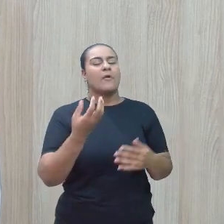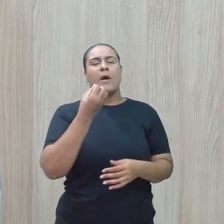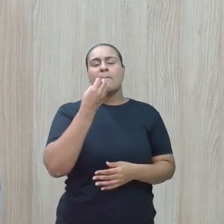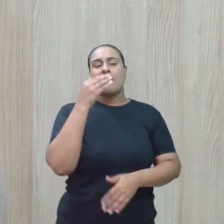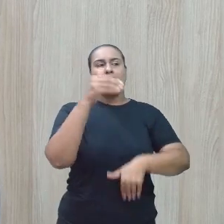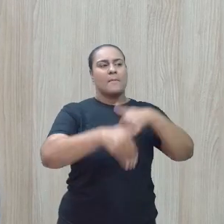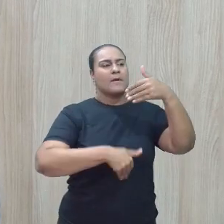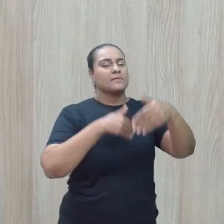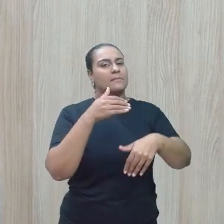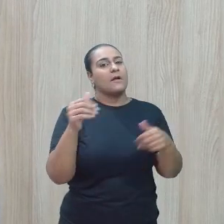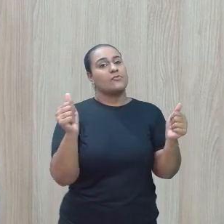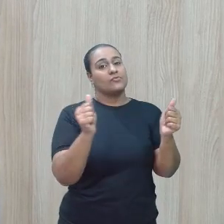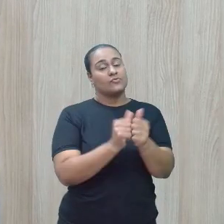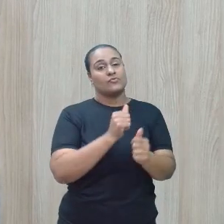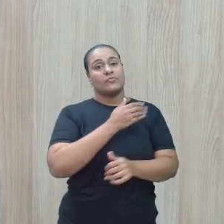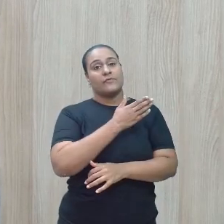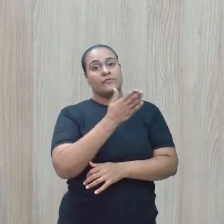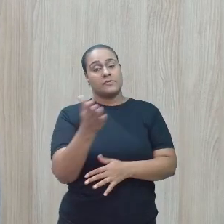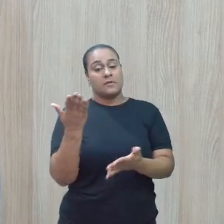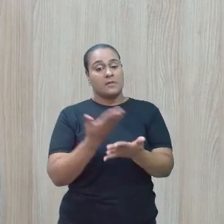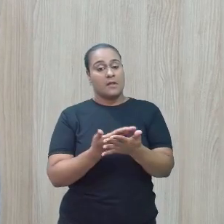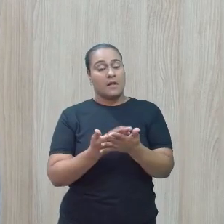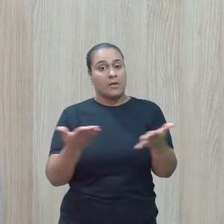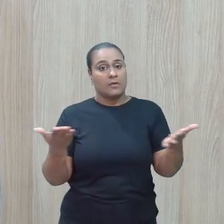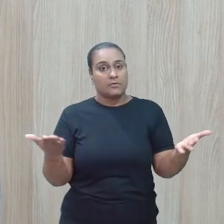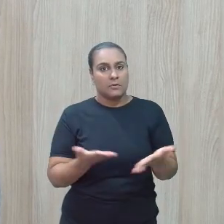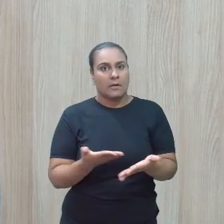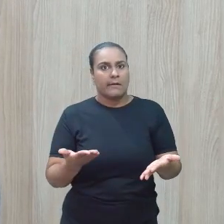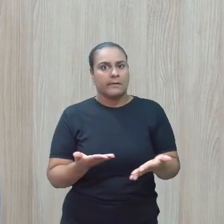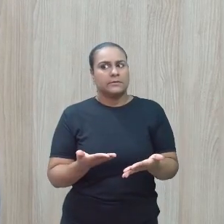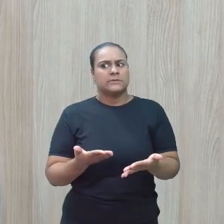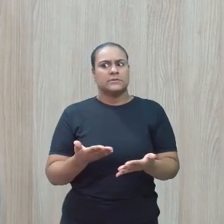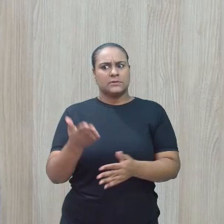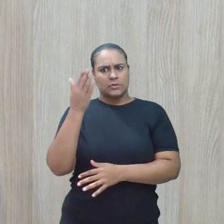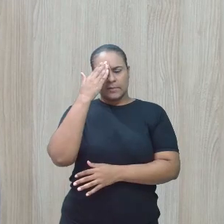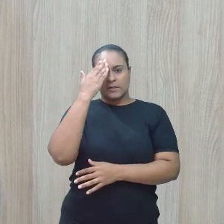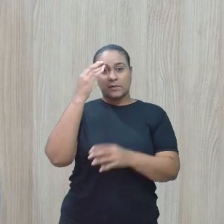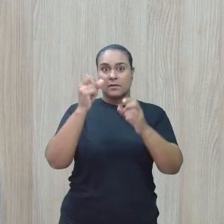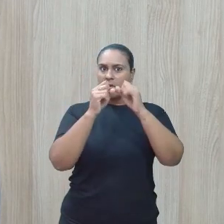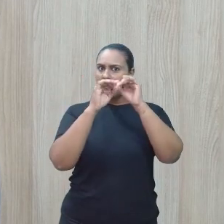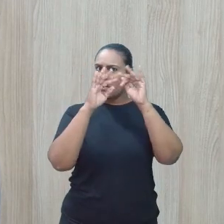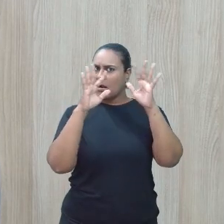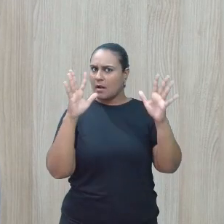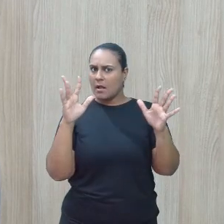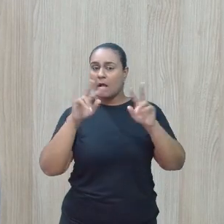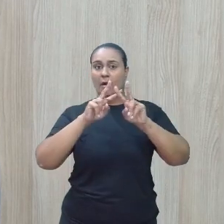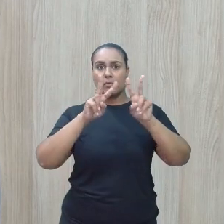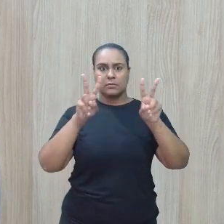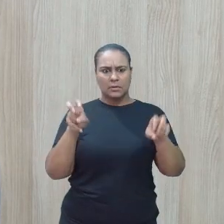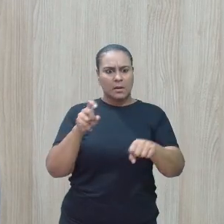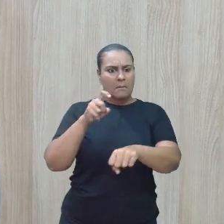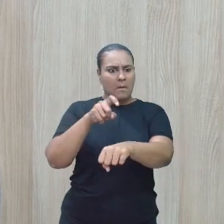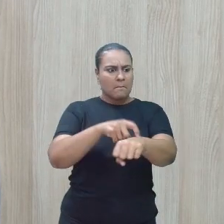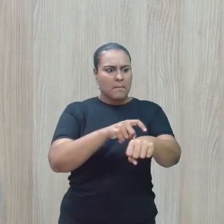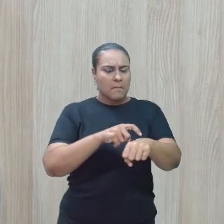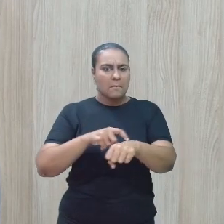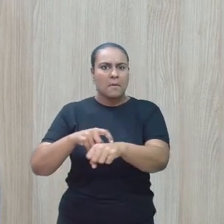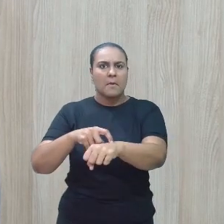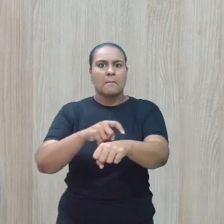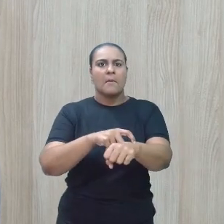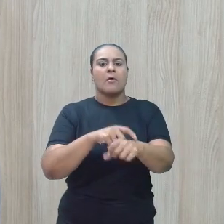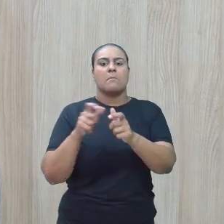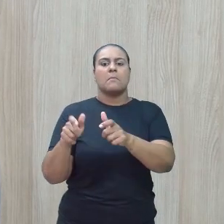estar com vocês, né, nessa aula de hoje. E, professor, deu para entender melhor aí com essa questão do fuso horário, das